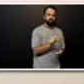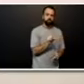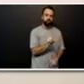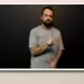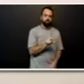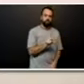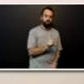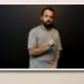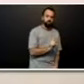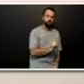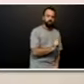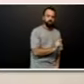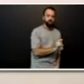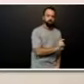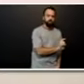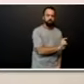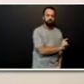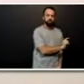Chega no zero,